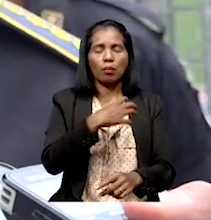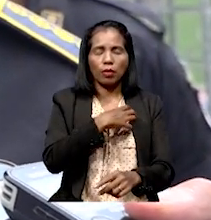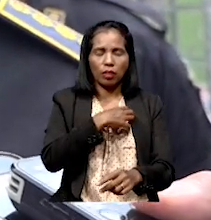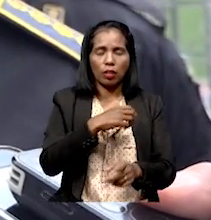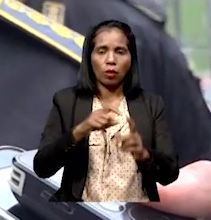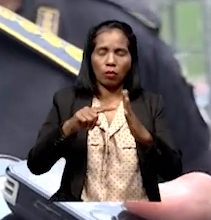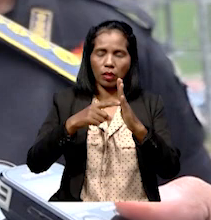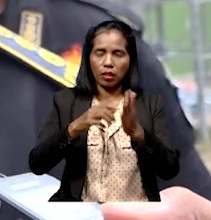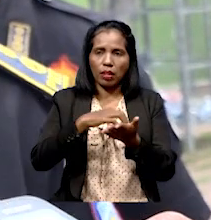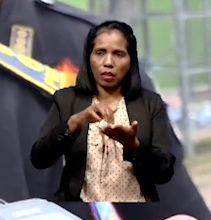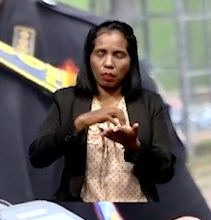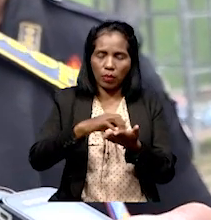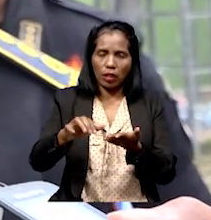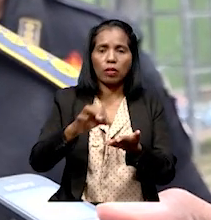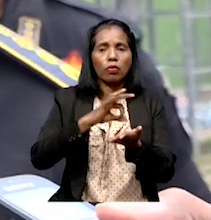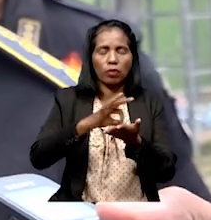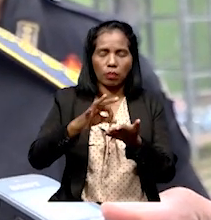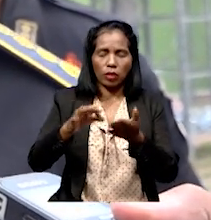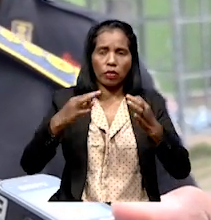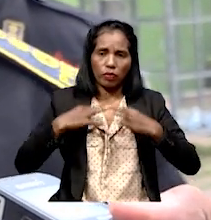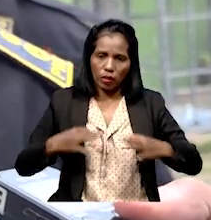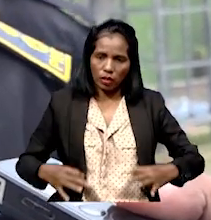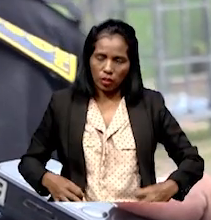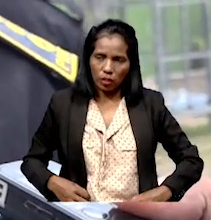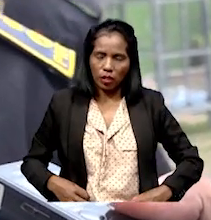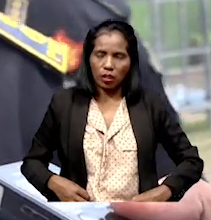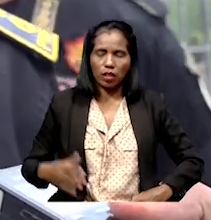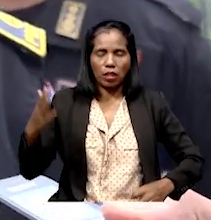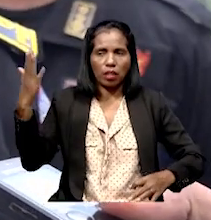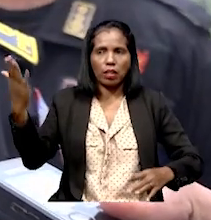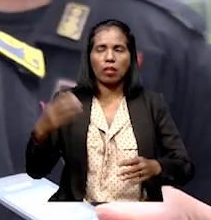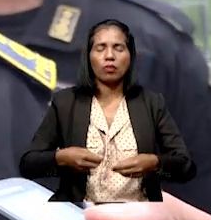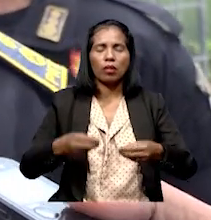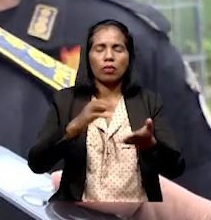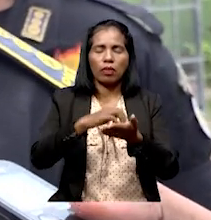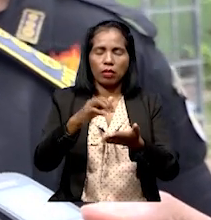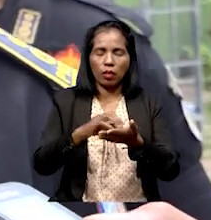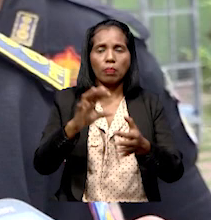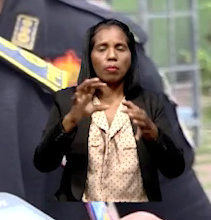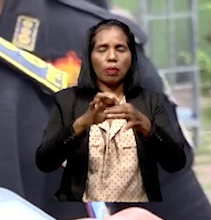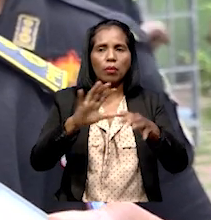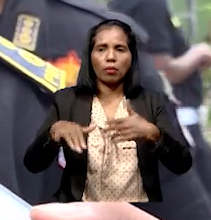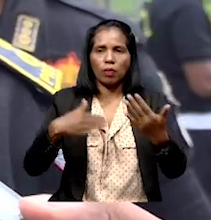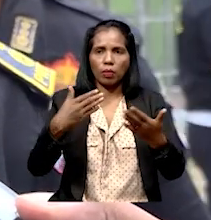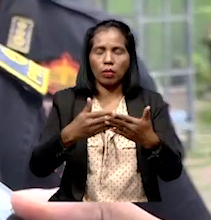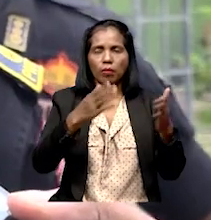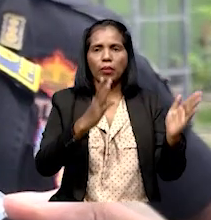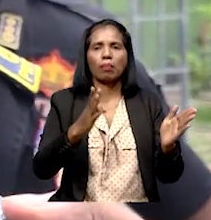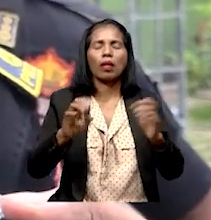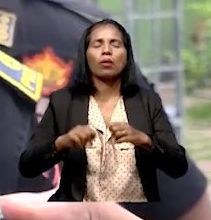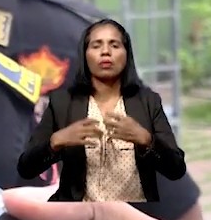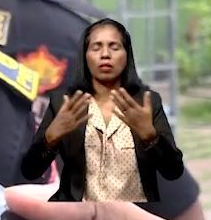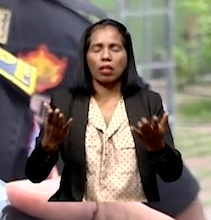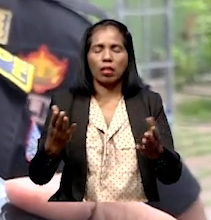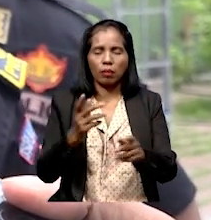treinamento, formação tanto físico e aulas o formação ba membros tomak para preparação un sama katu bela